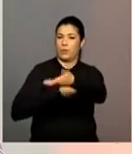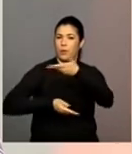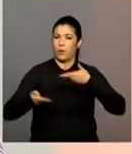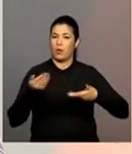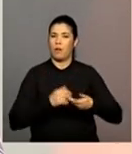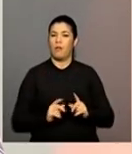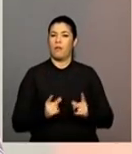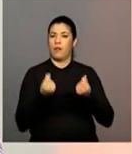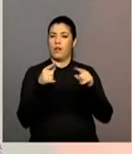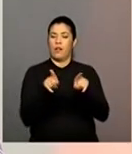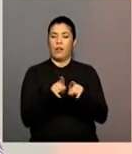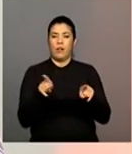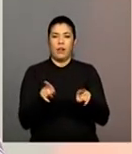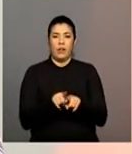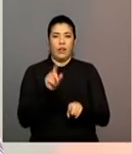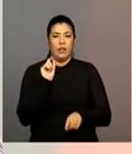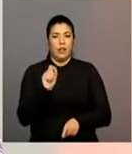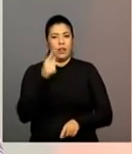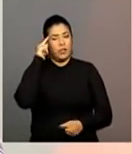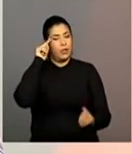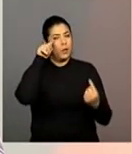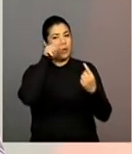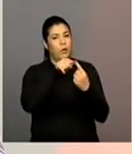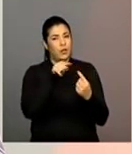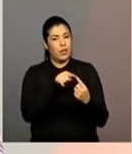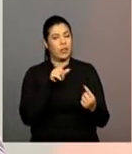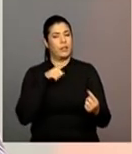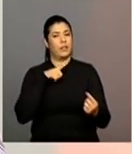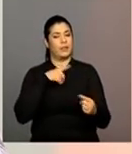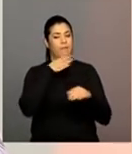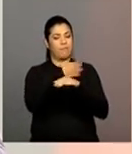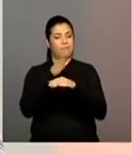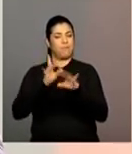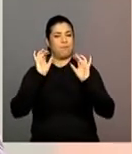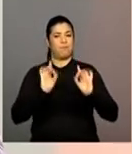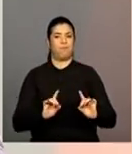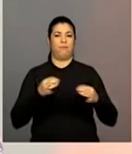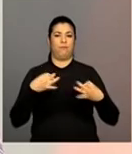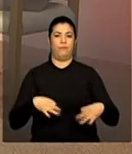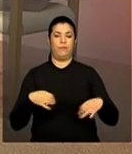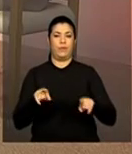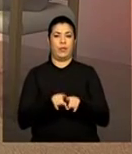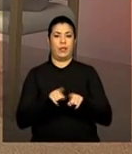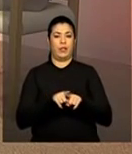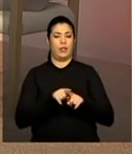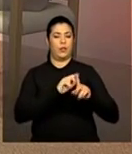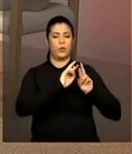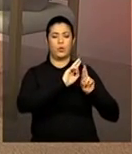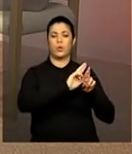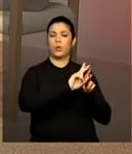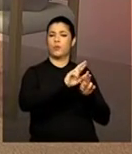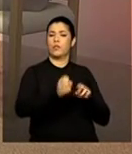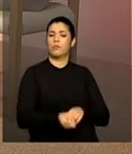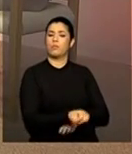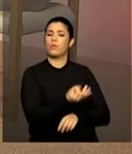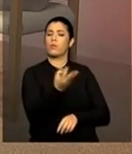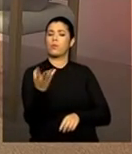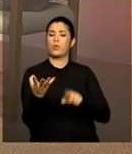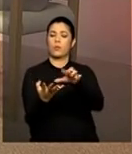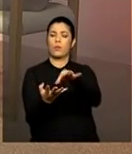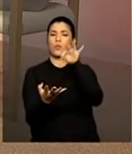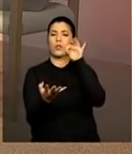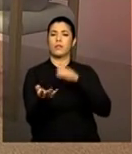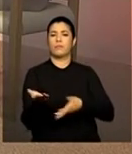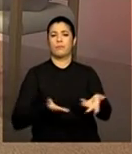família eh para que aquele beneficiário acesse os seus direitos então ele consegue ter um rol de serviços eh dentro dos